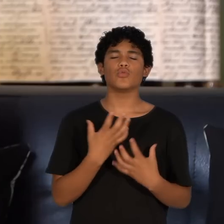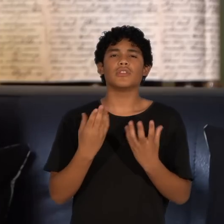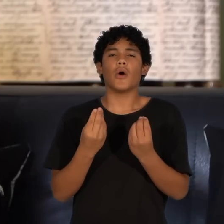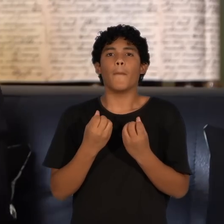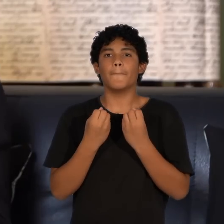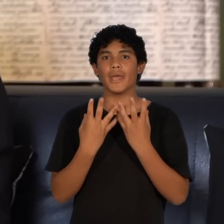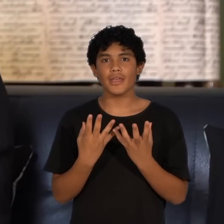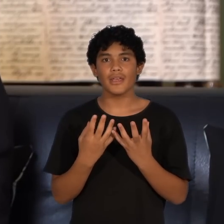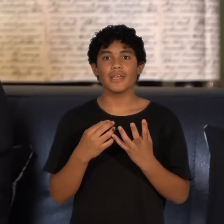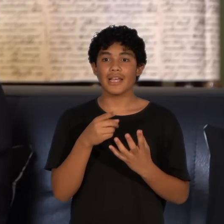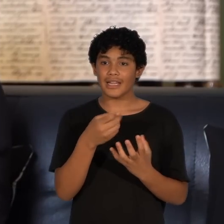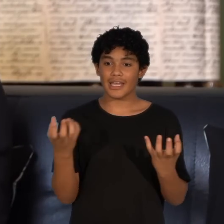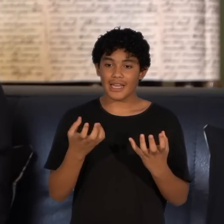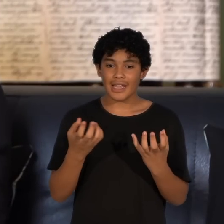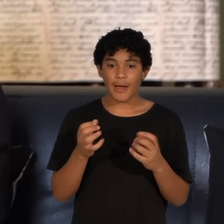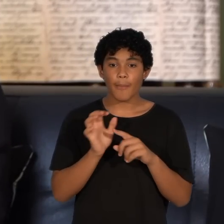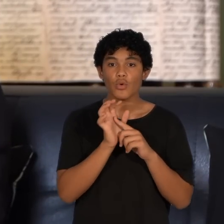ali dizer para todos